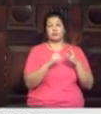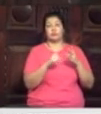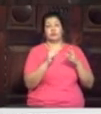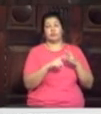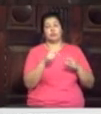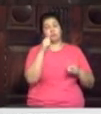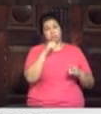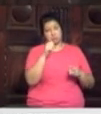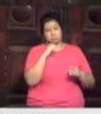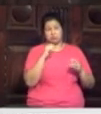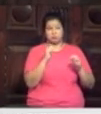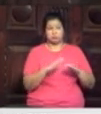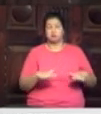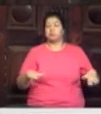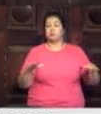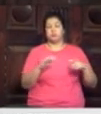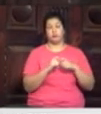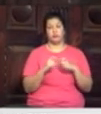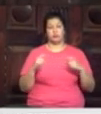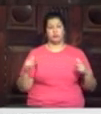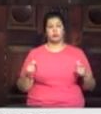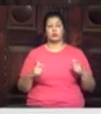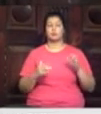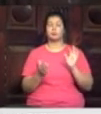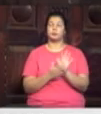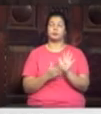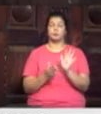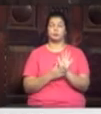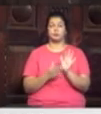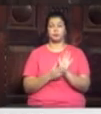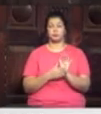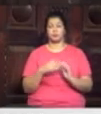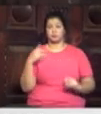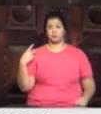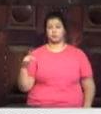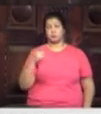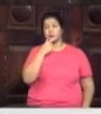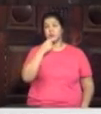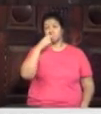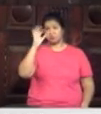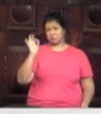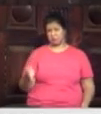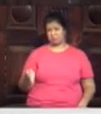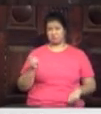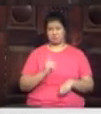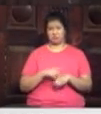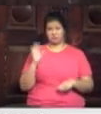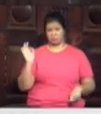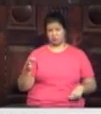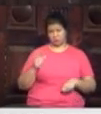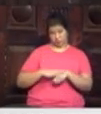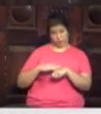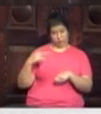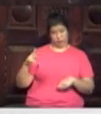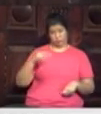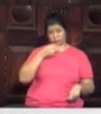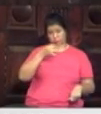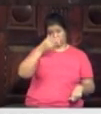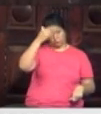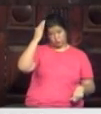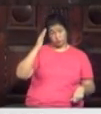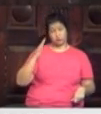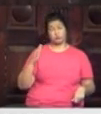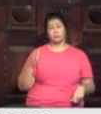geral. A proposta do homem certo na hora certa, segundo ele, que é o homem errado na